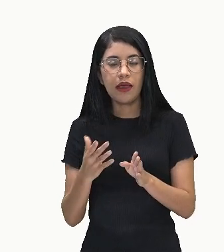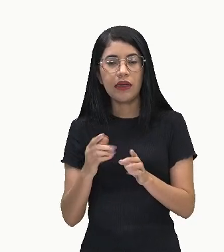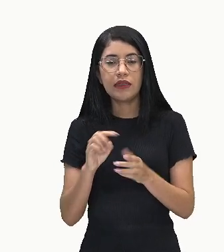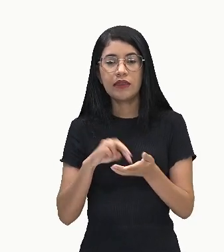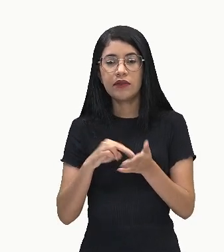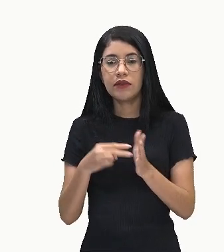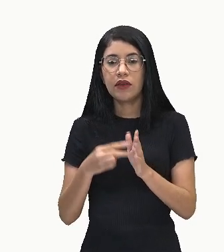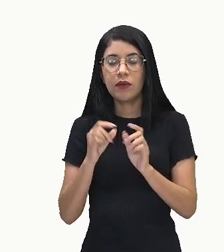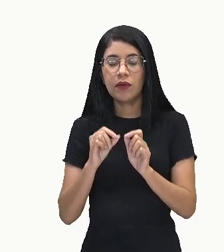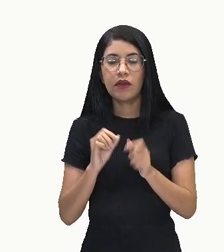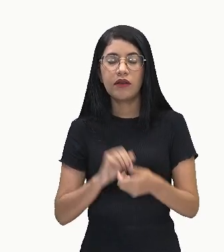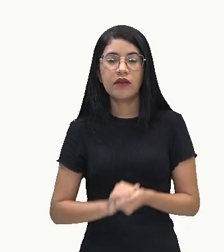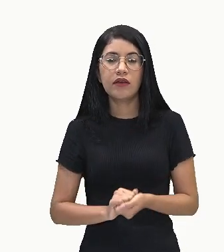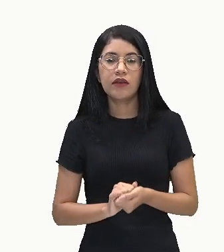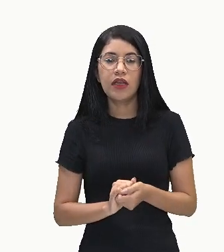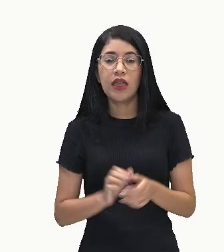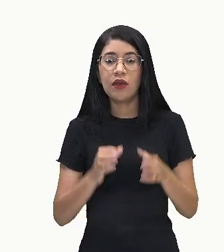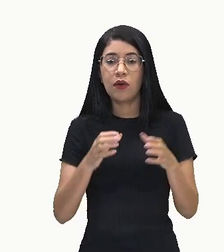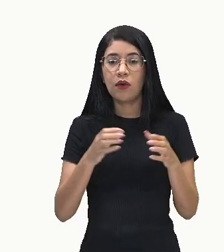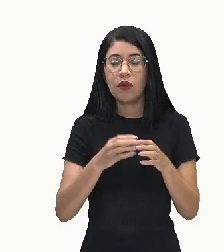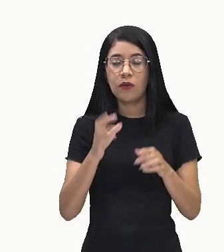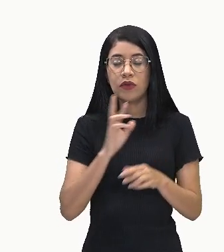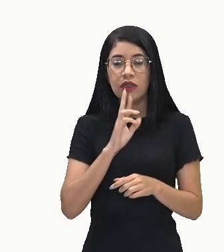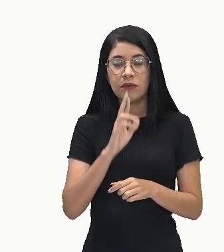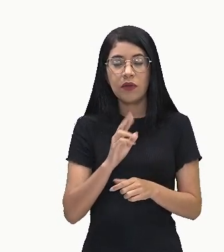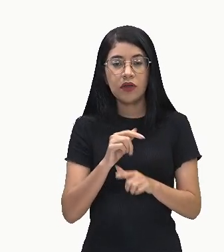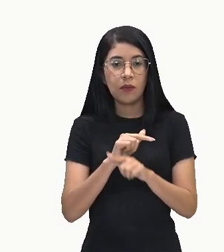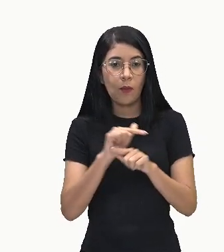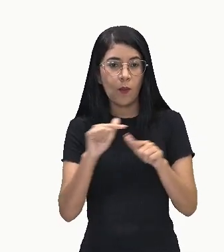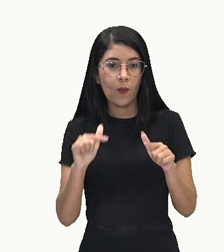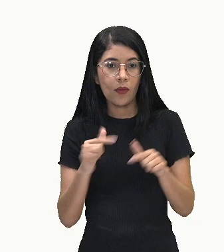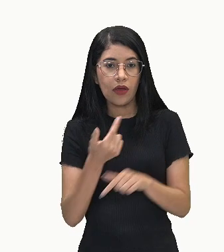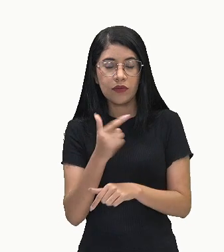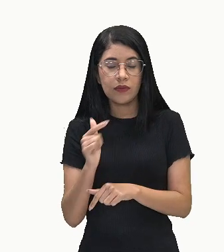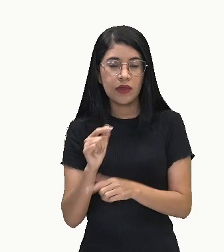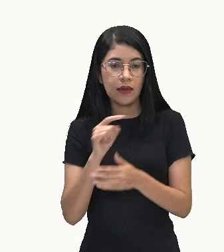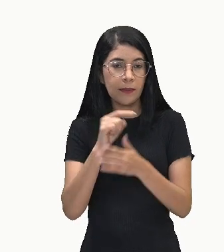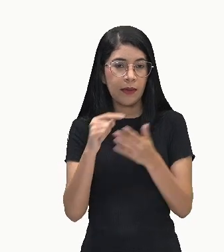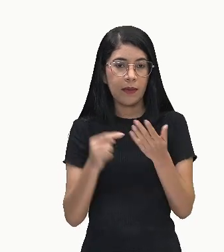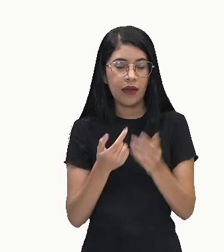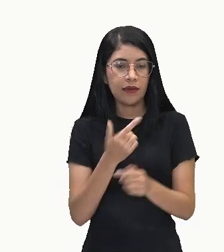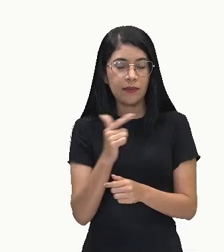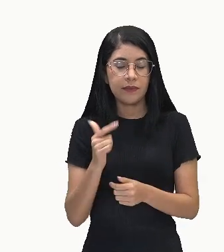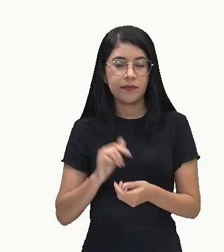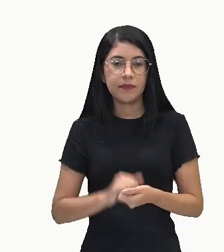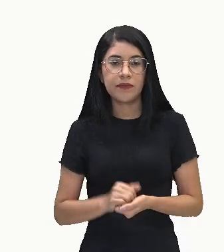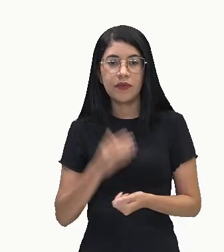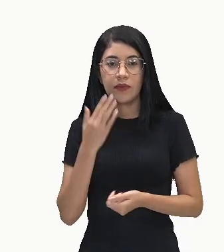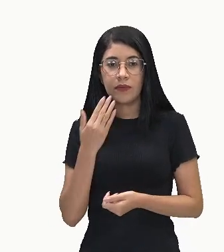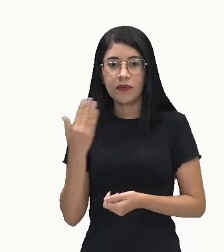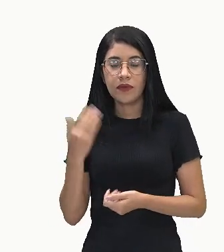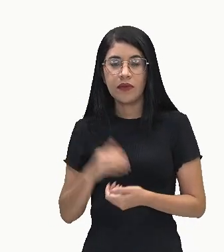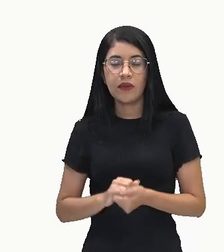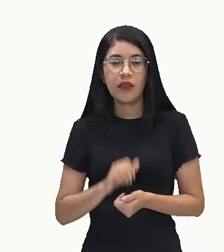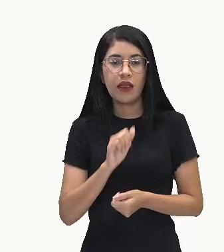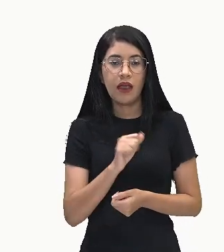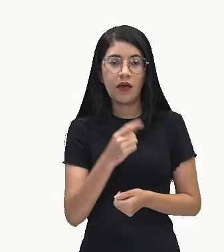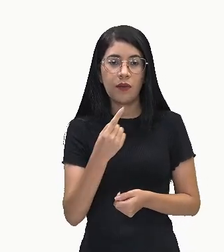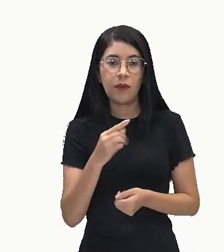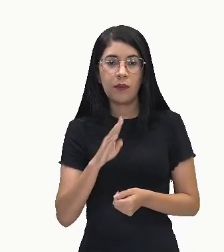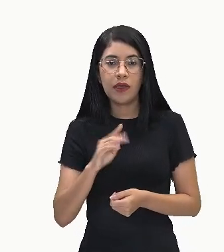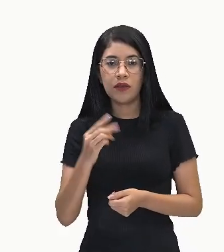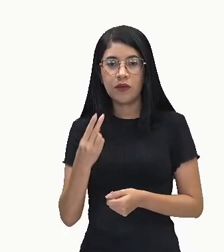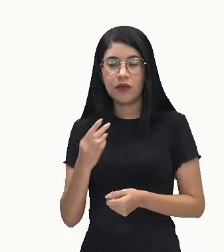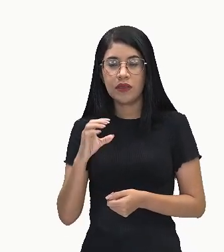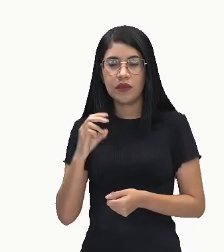de solução é vazio. Certo? É essa justificativa que temos aqui, ó. A1, B2, C2.